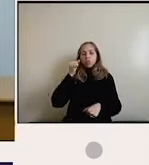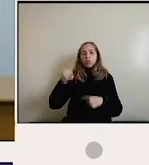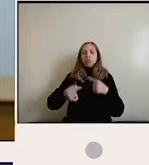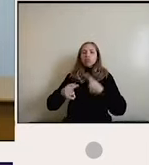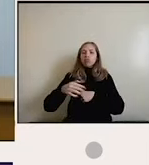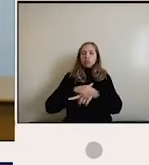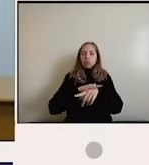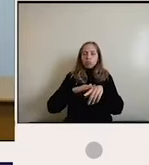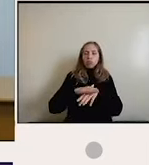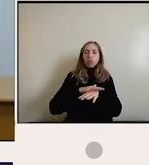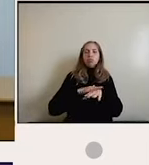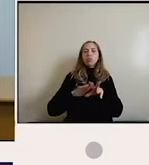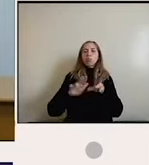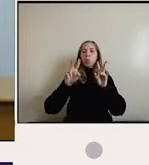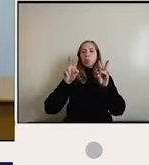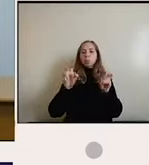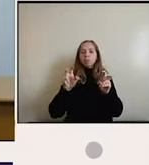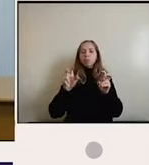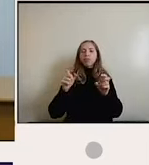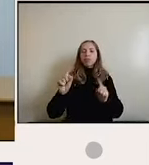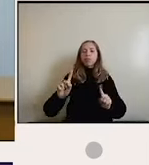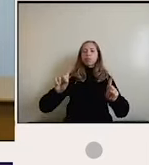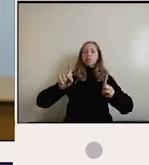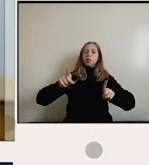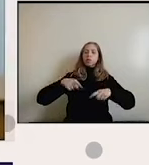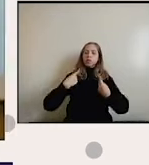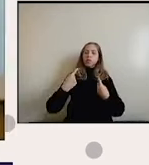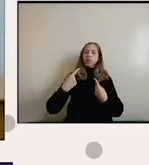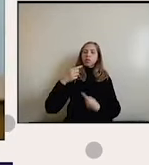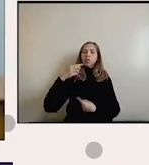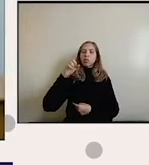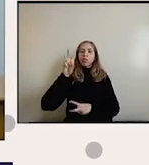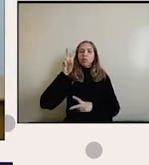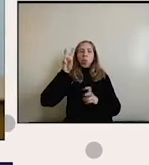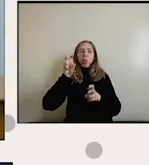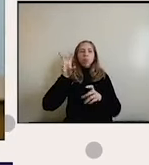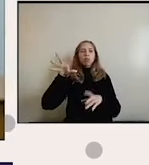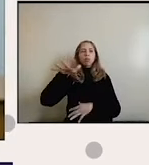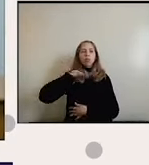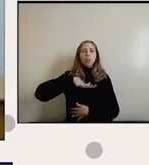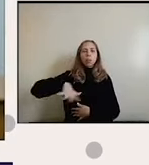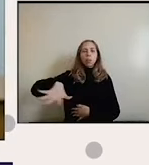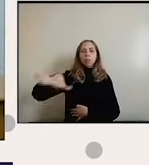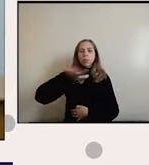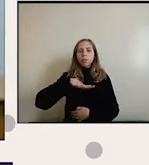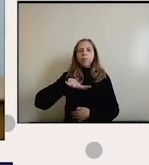sobre o desafio do nexo em relação à questão